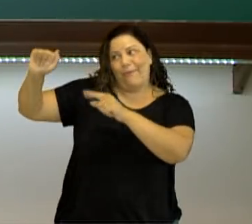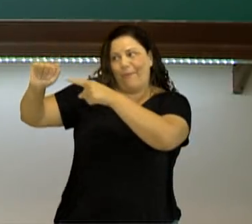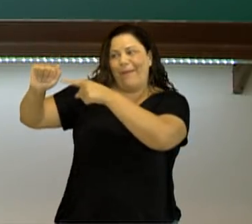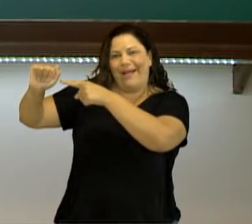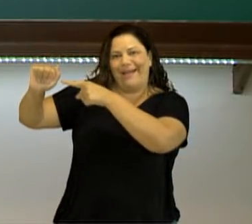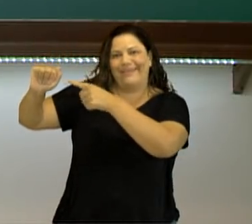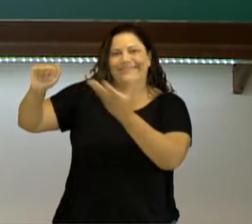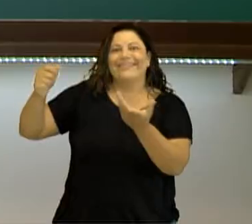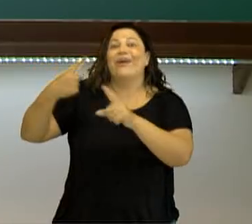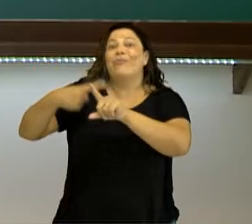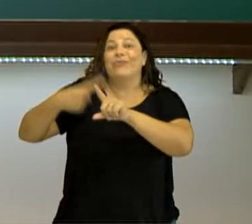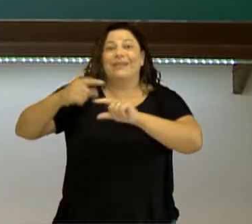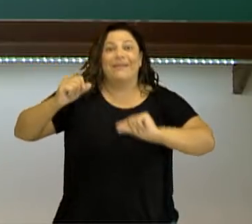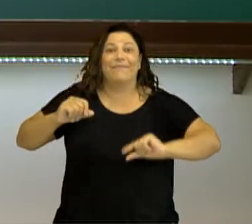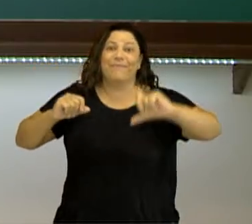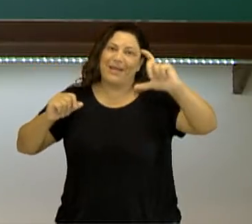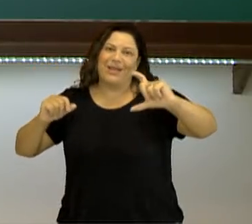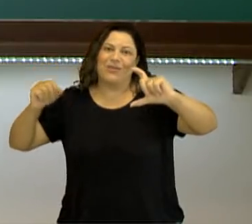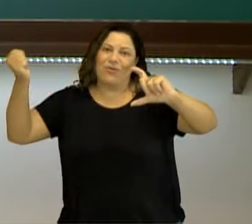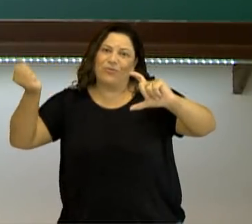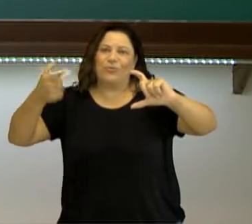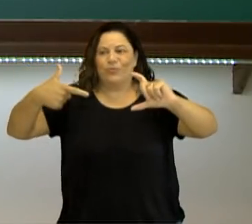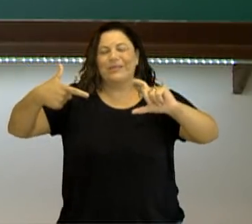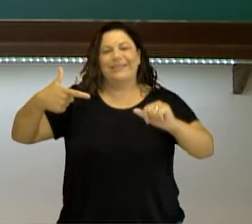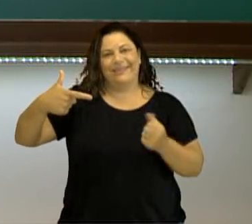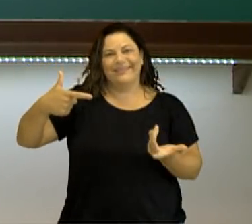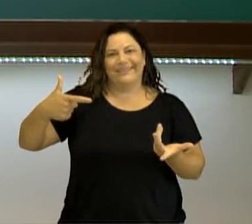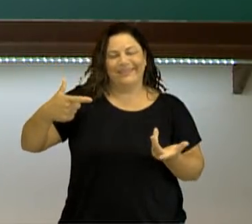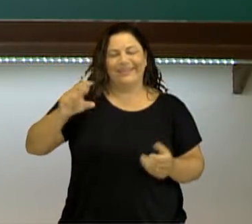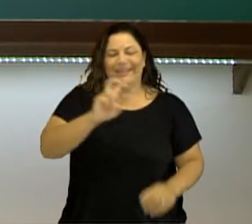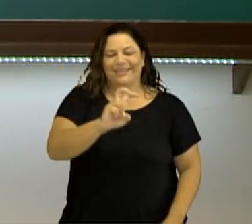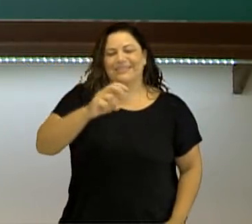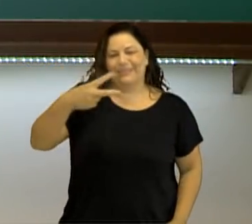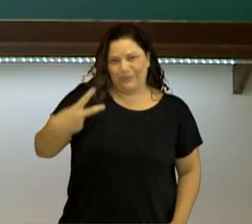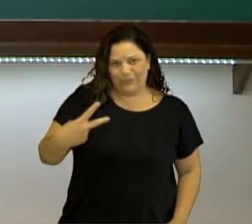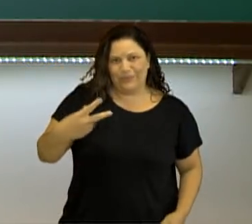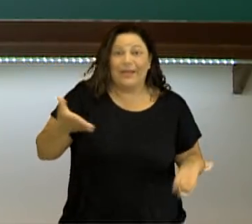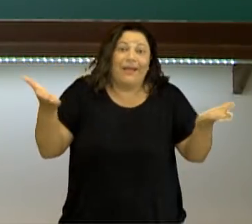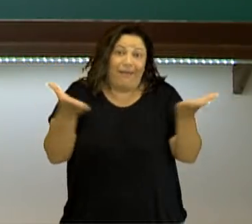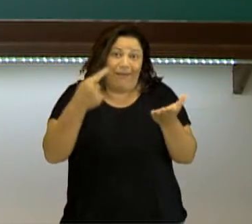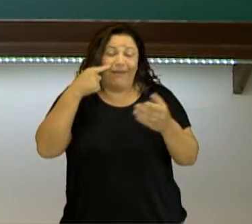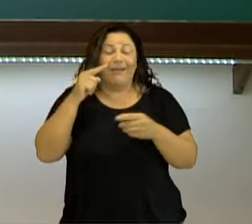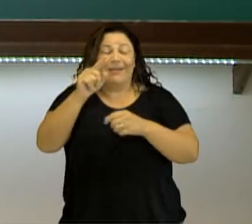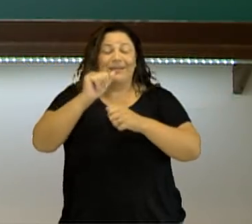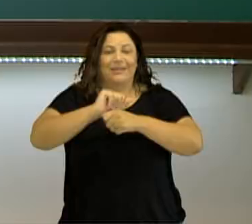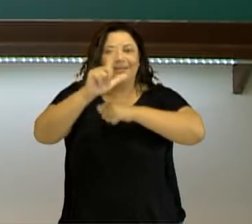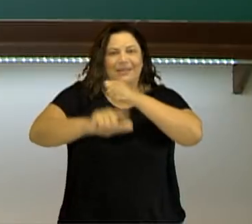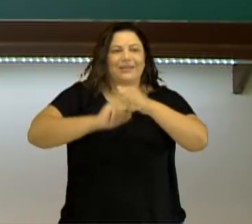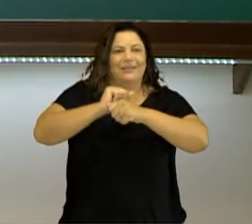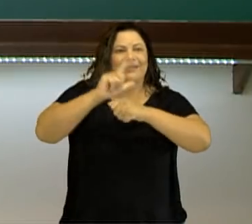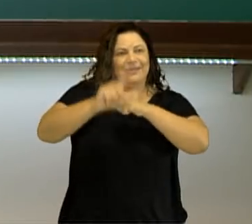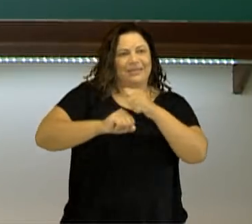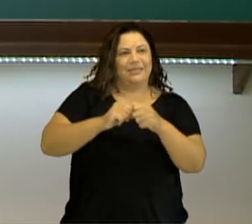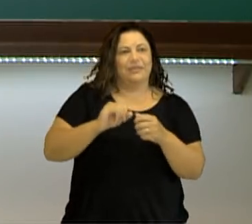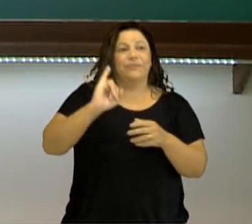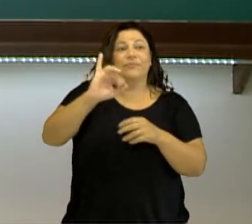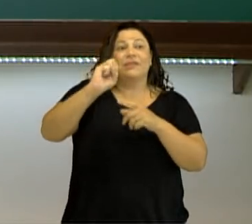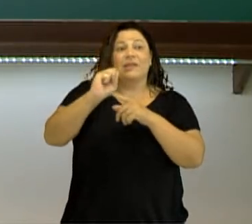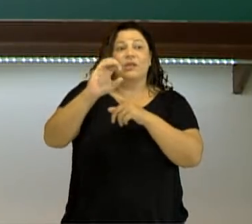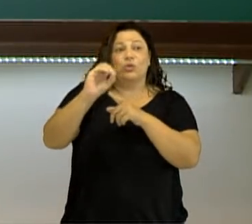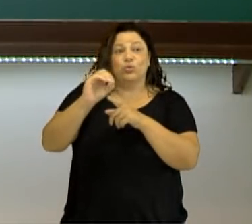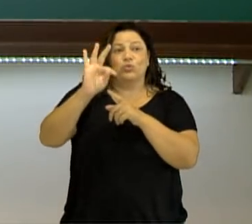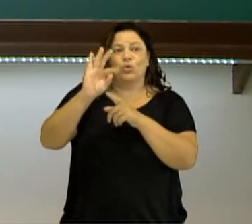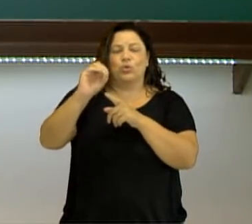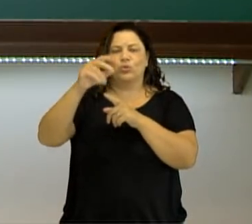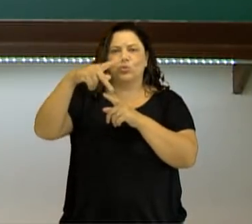ele é maior em relação ao 52 que está representando. Aqui é o número atômico. Isótopos, gente, são aqueles que possuem